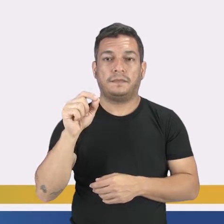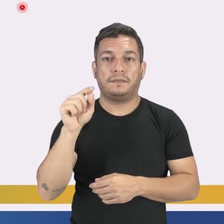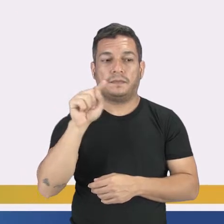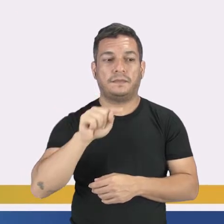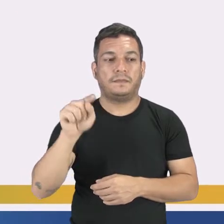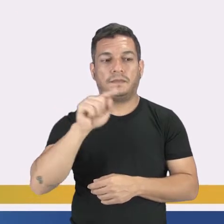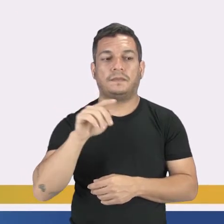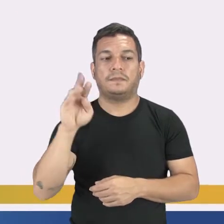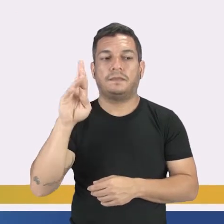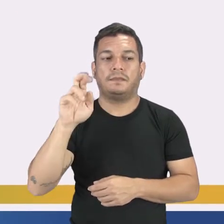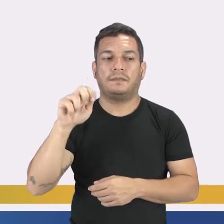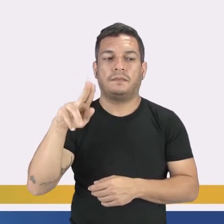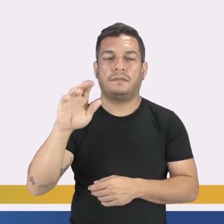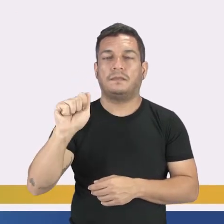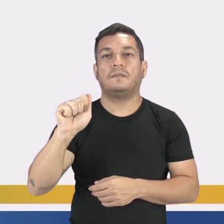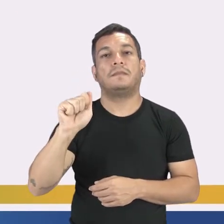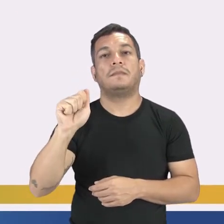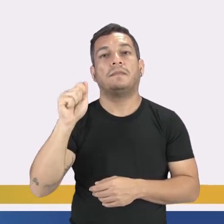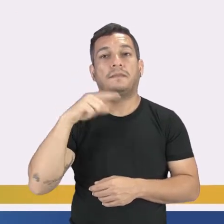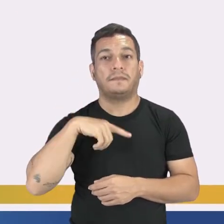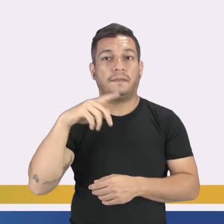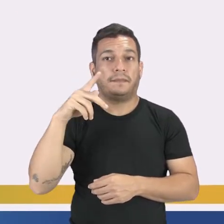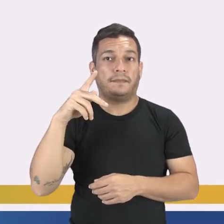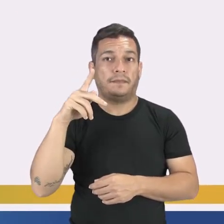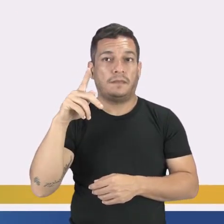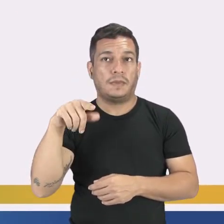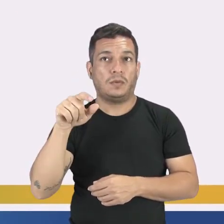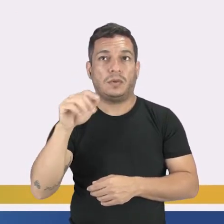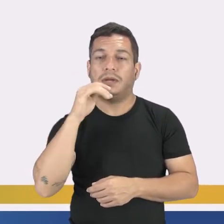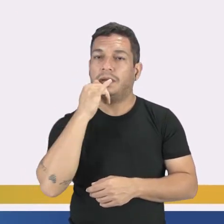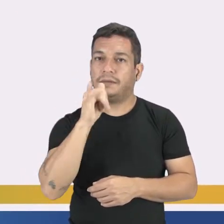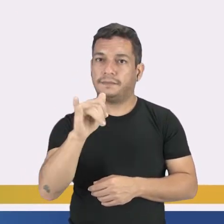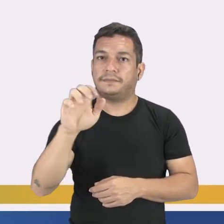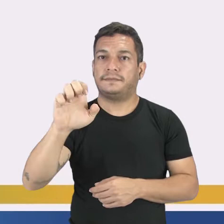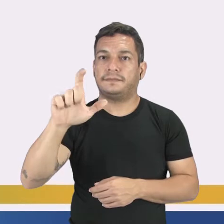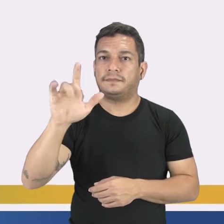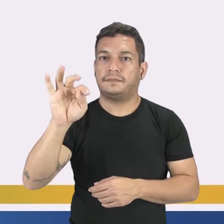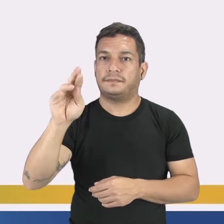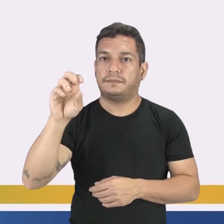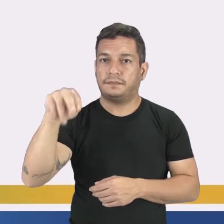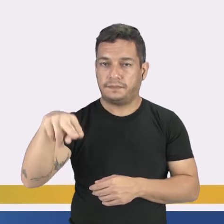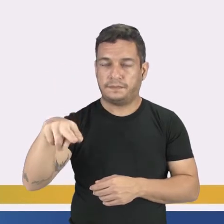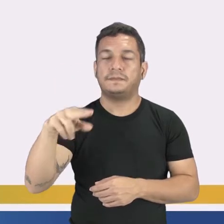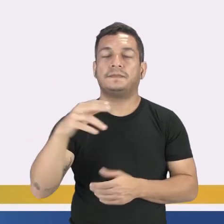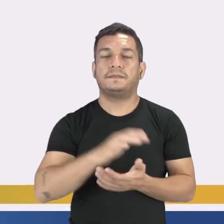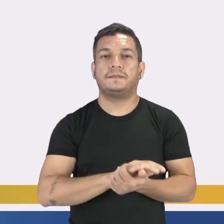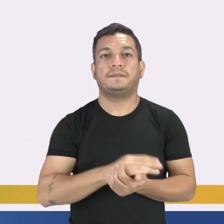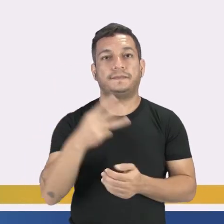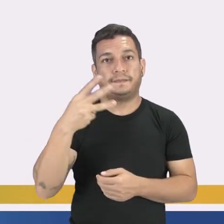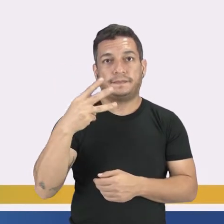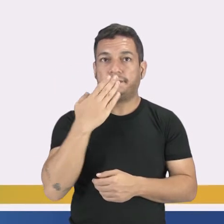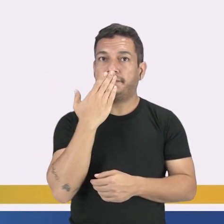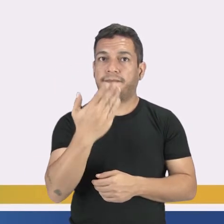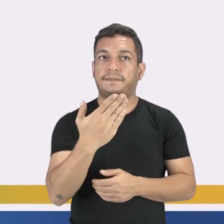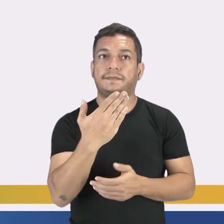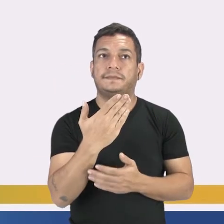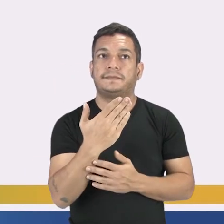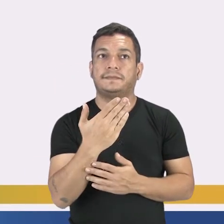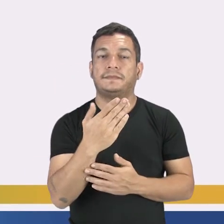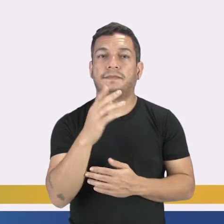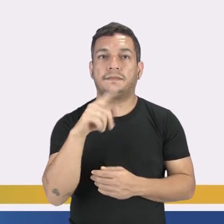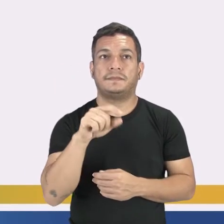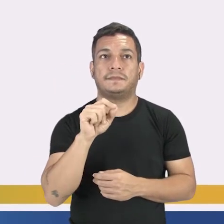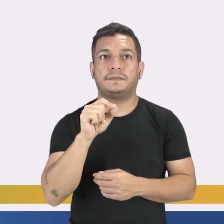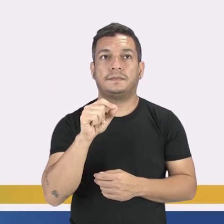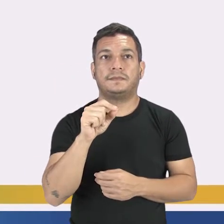branca aqui, que no caso, então não é próton e nêutron, é o elétron que está saindo desse átomo. E o terceiro tipo, que